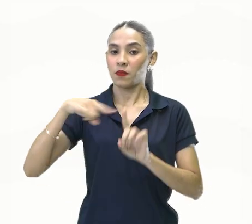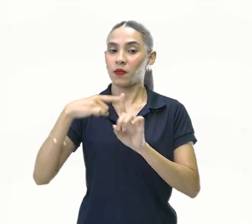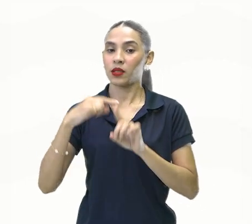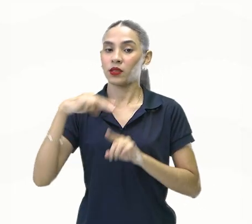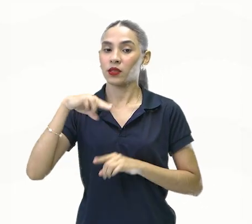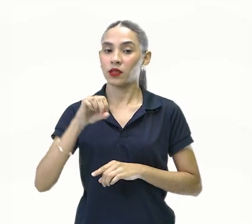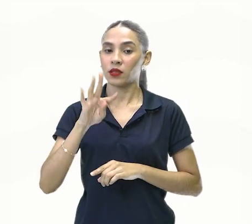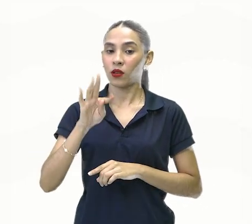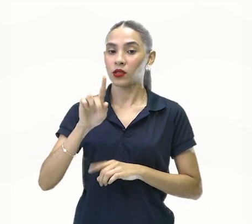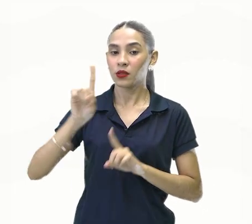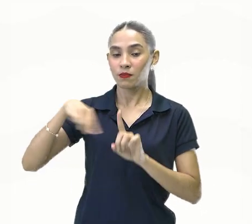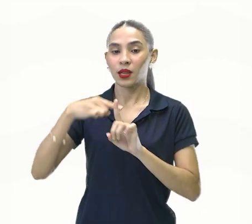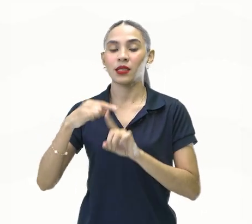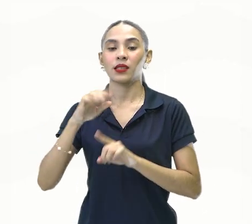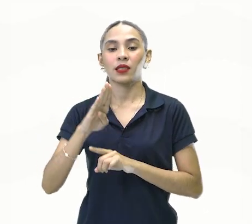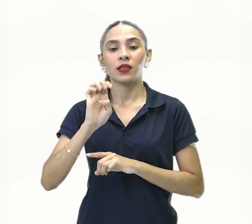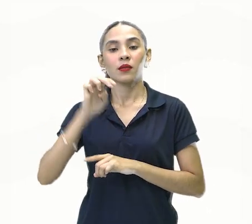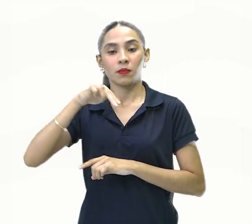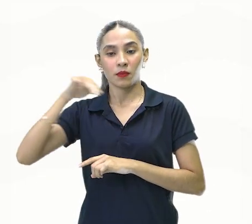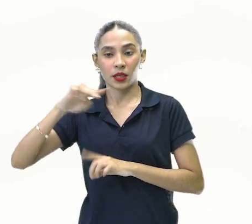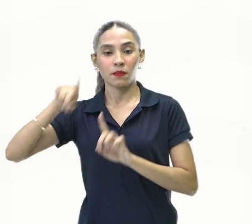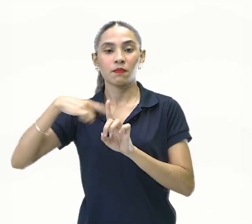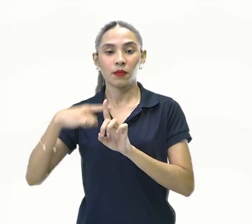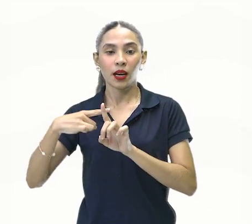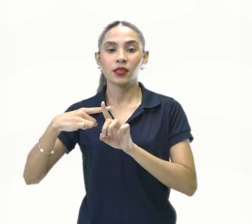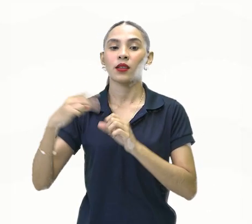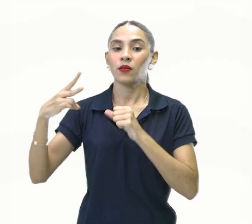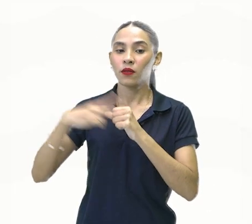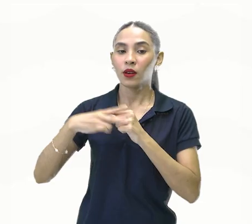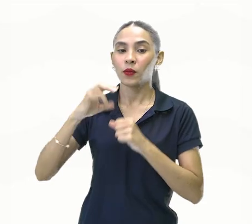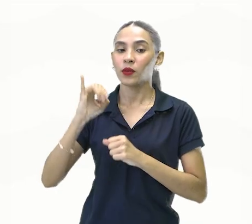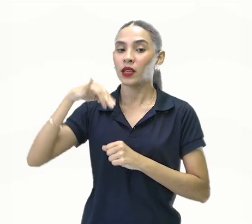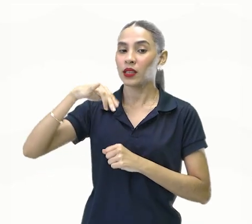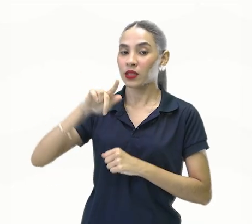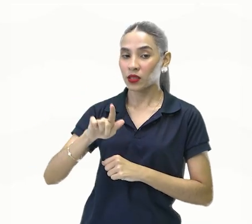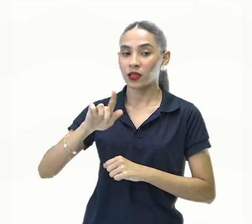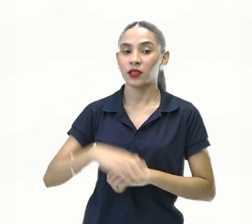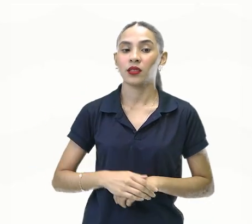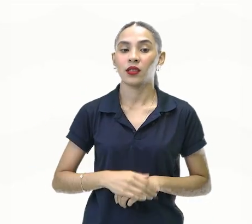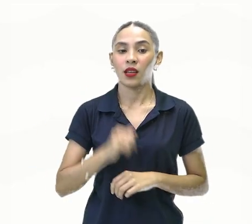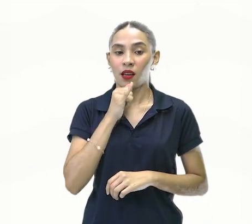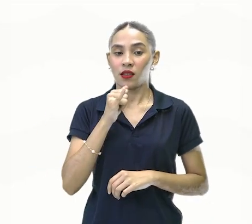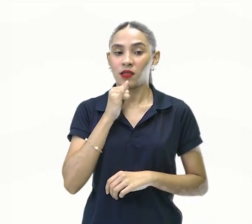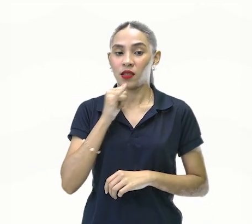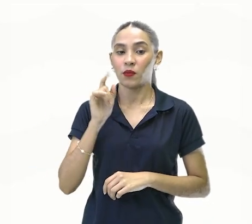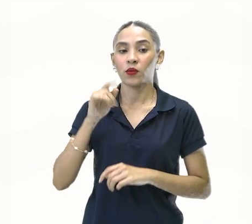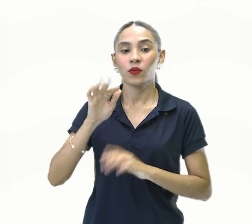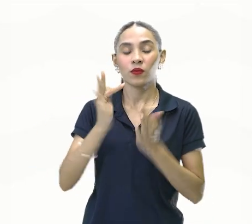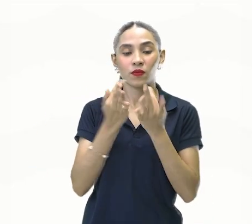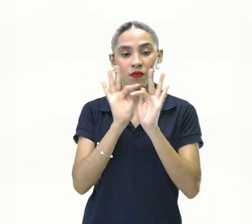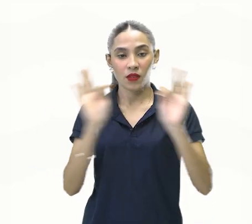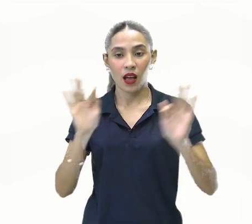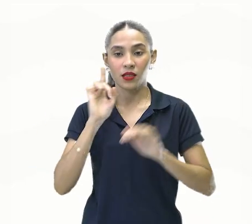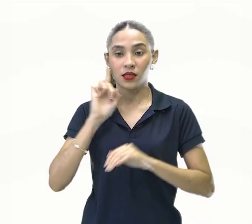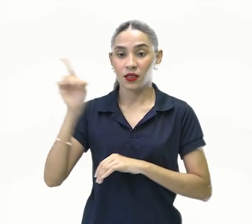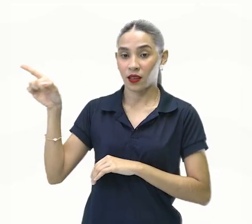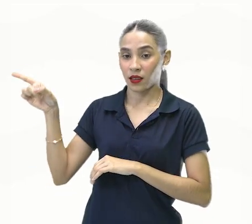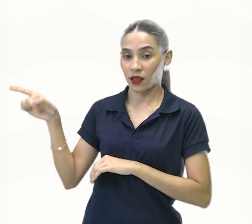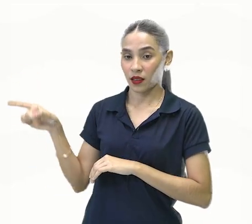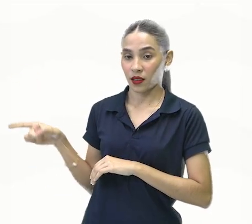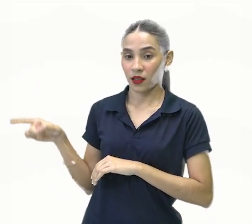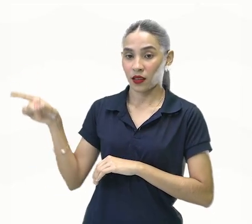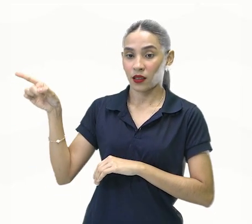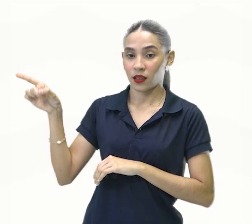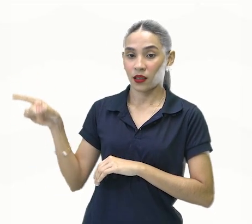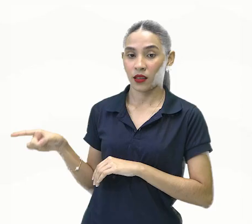ing. They haven't been sleeping well lately. Olha só, sujeito aqui, tá? I